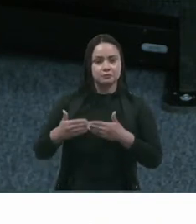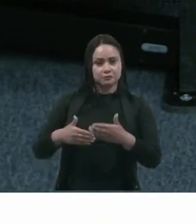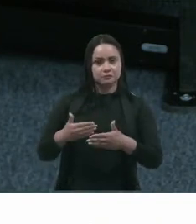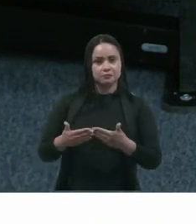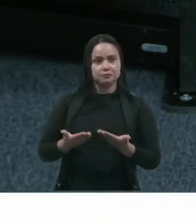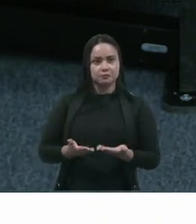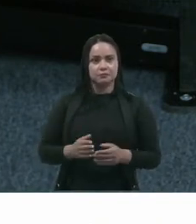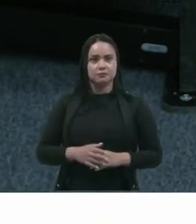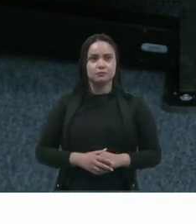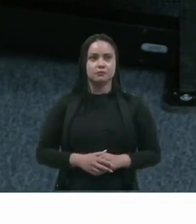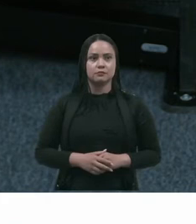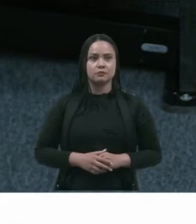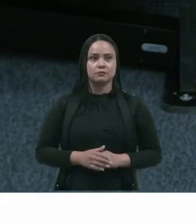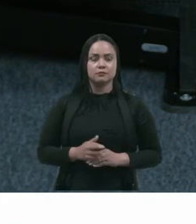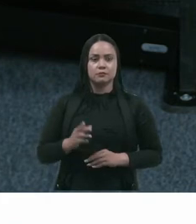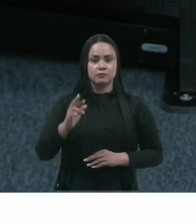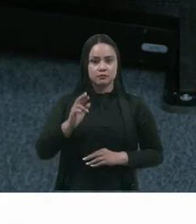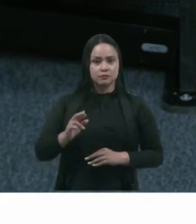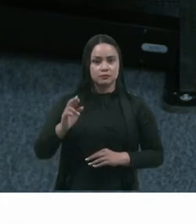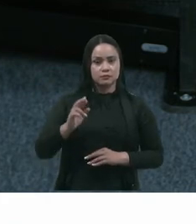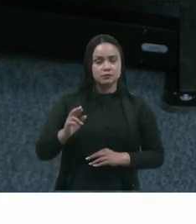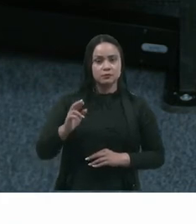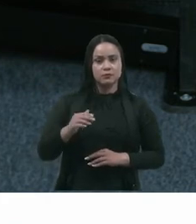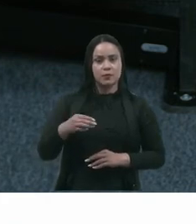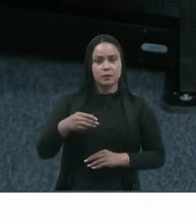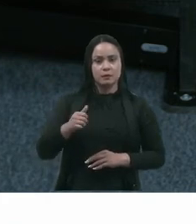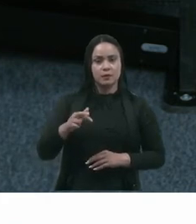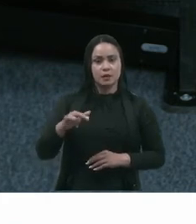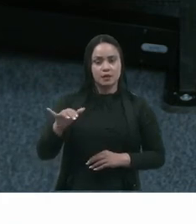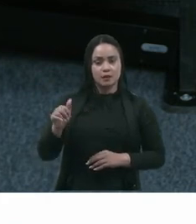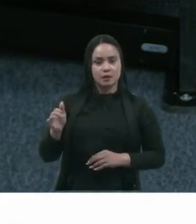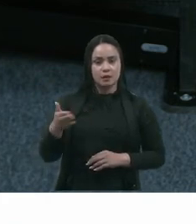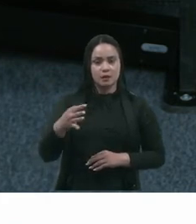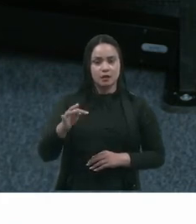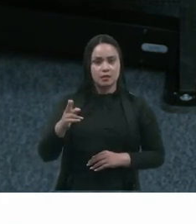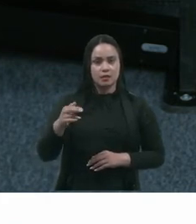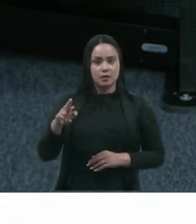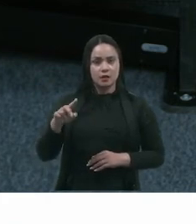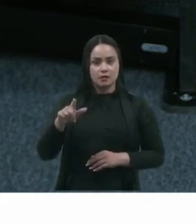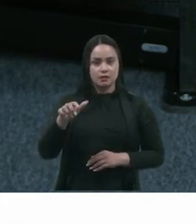então, pela nobre corregedora, Maria Tereza, agora